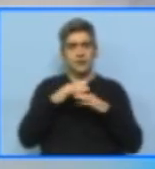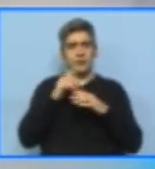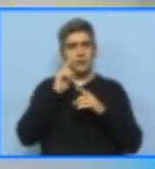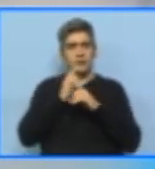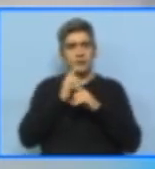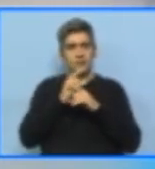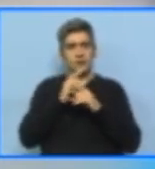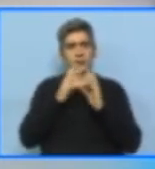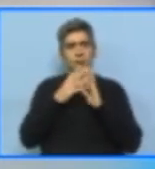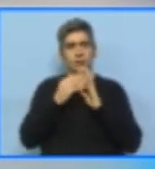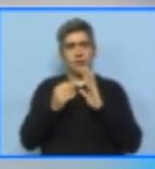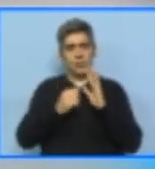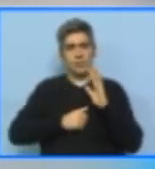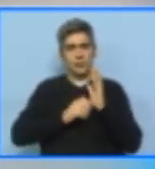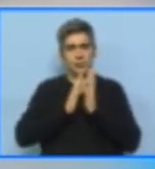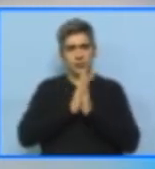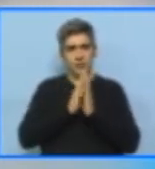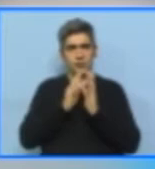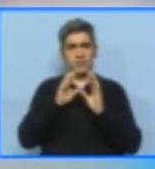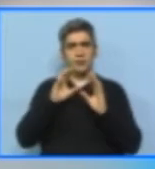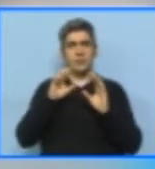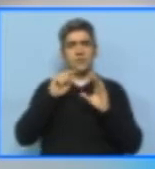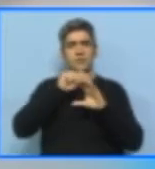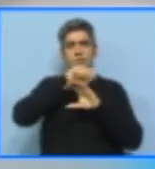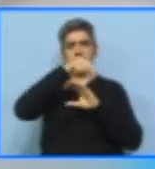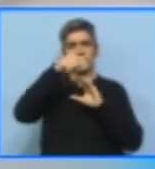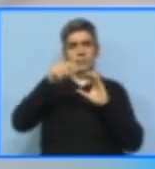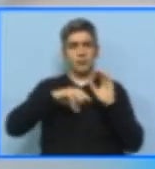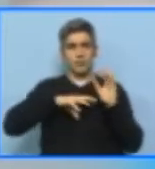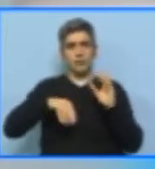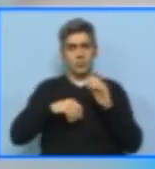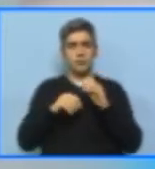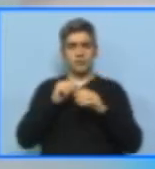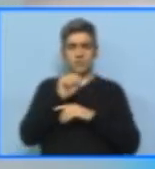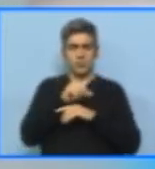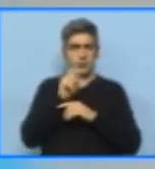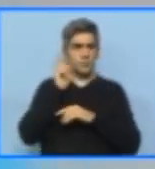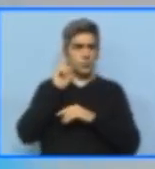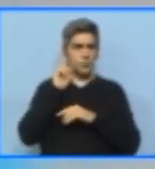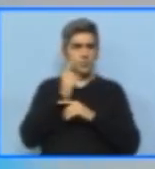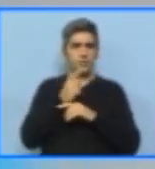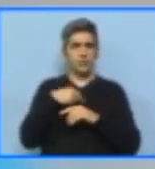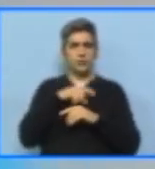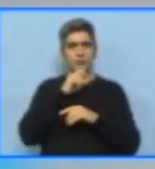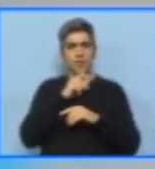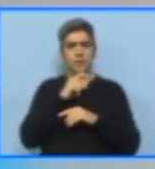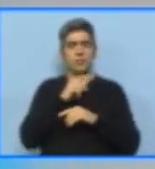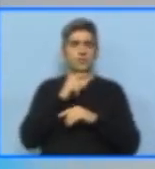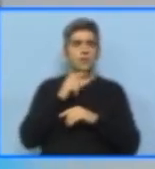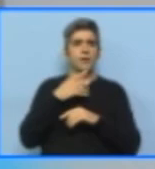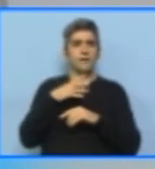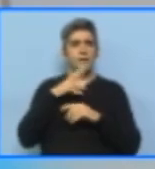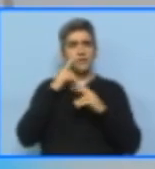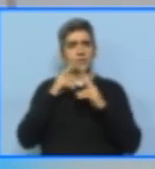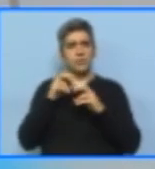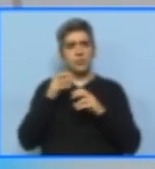mesma matriz cristã e que estão em diferentes panoramas e cenários do mundo? É fundamental, porque nós podemos ter a tentação de querer